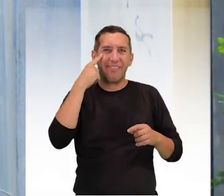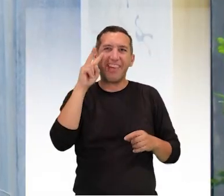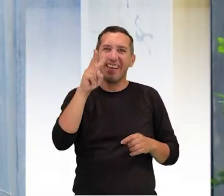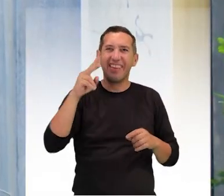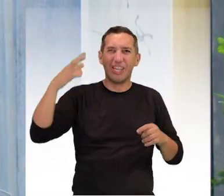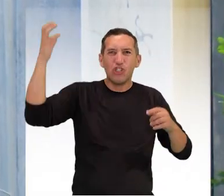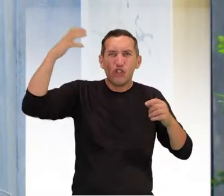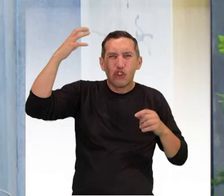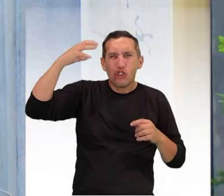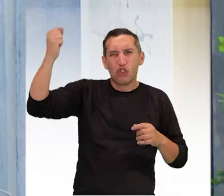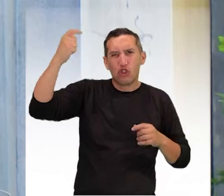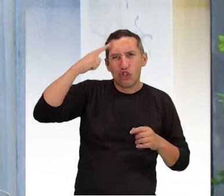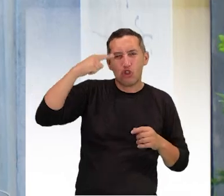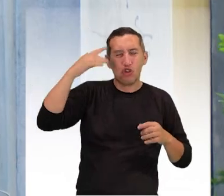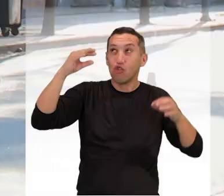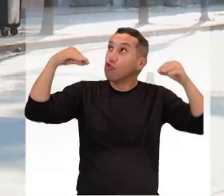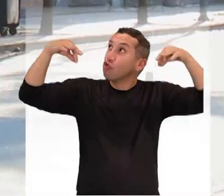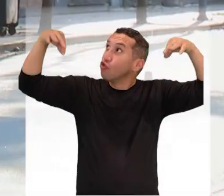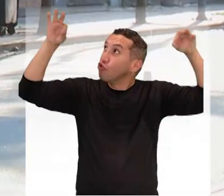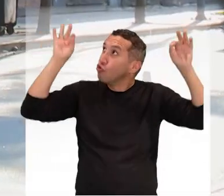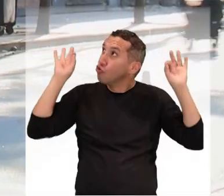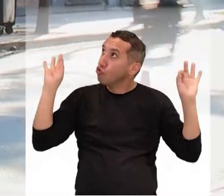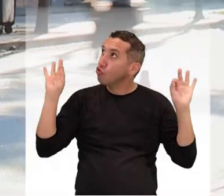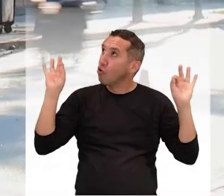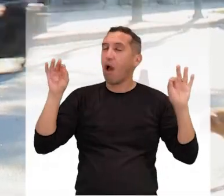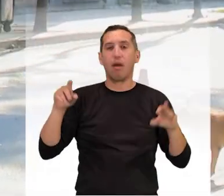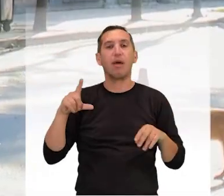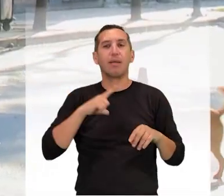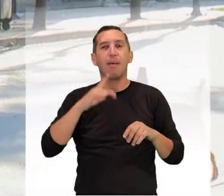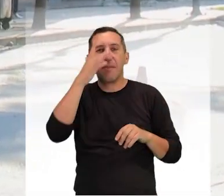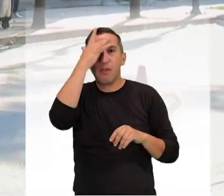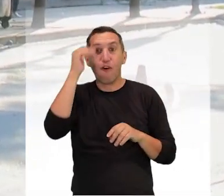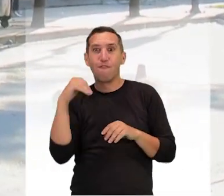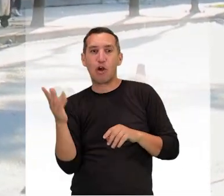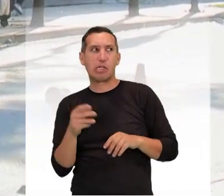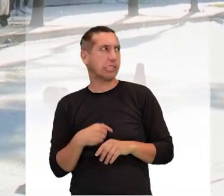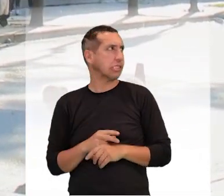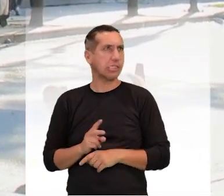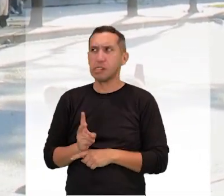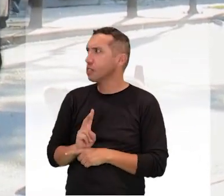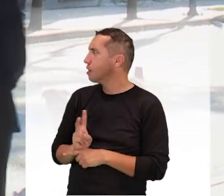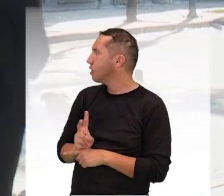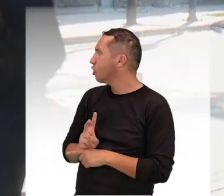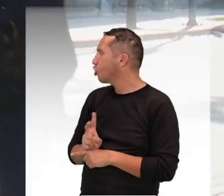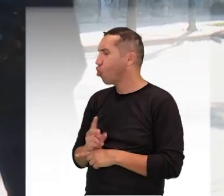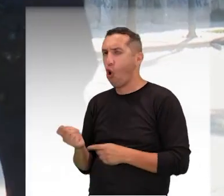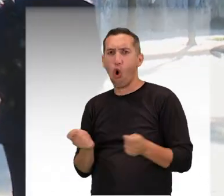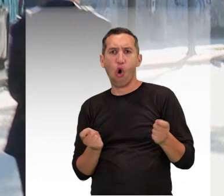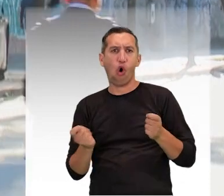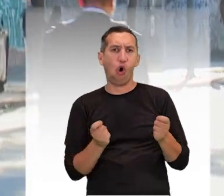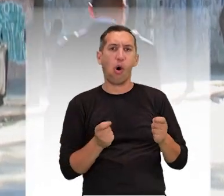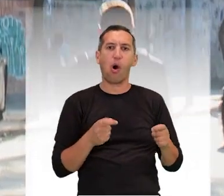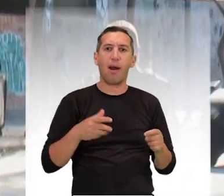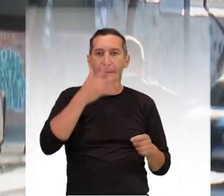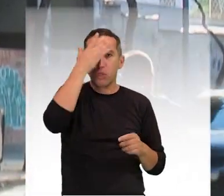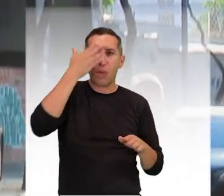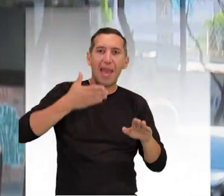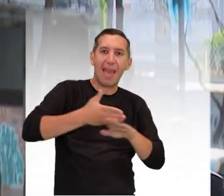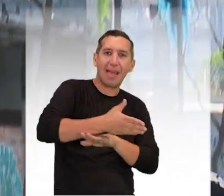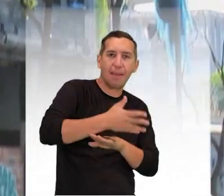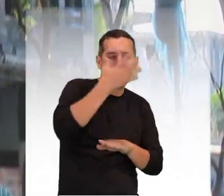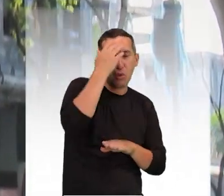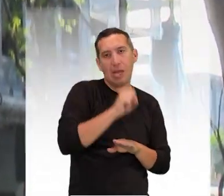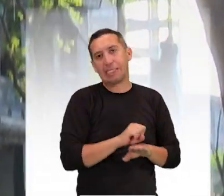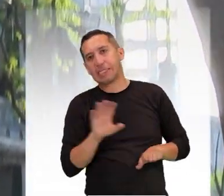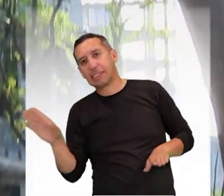os moradores do sol e da chuva. Na entrada, sempre fica alguém fazendo a segurança e o controle de quem entra e de quem